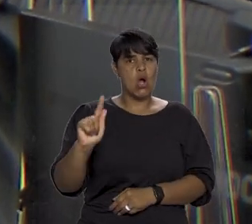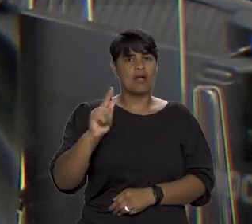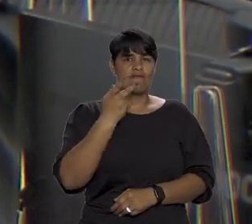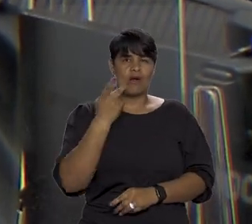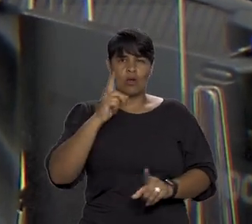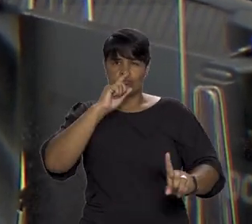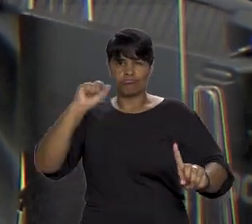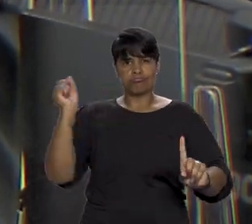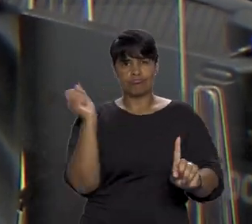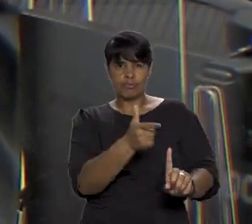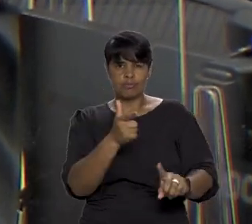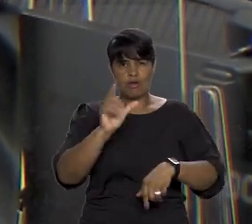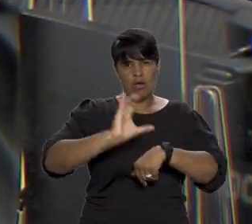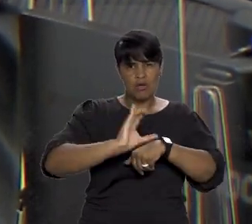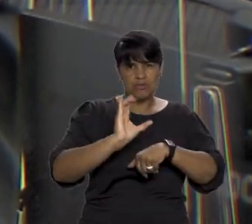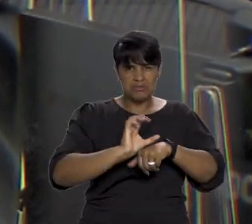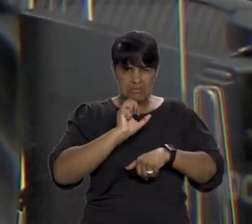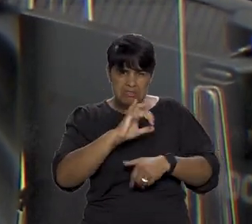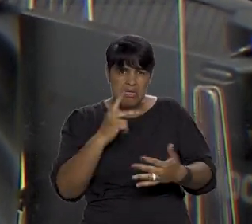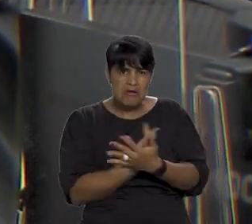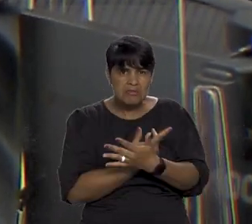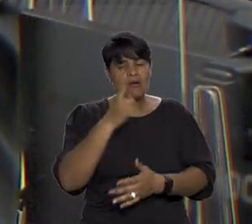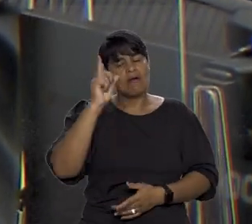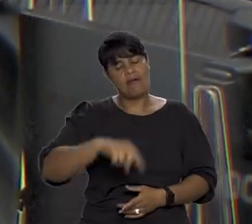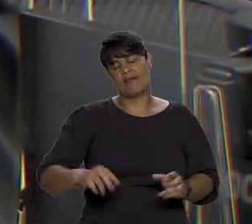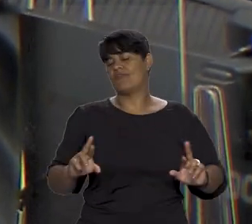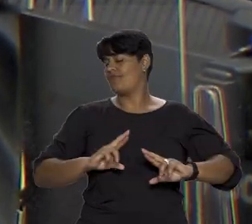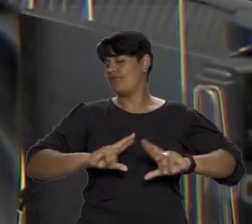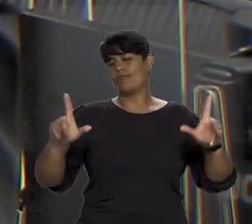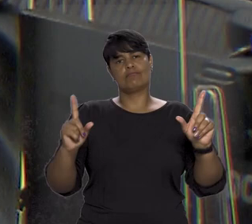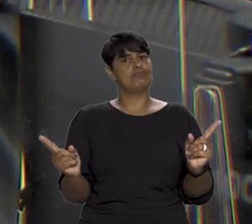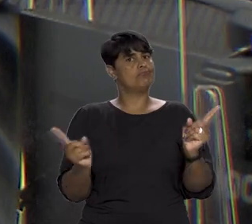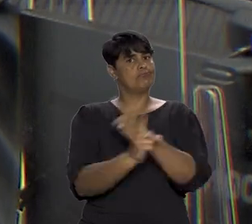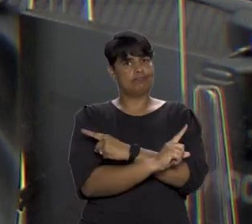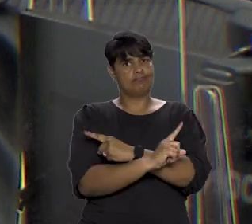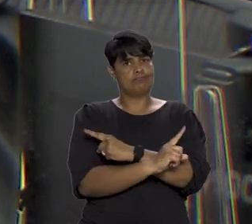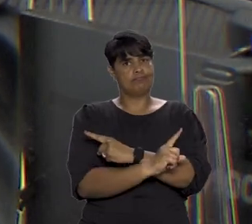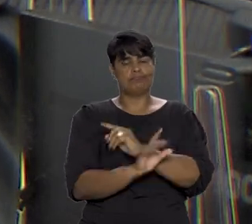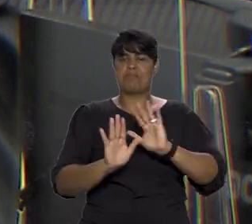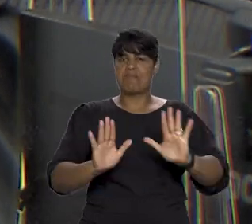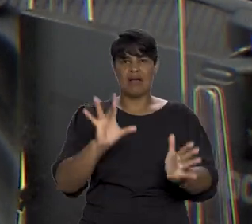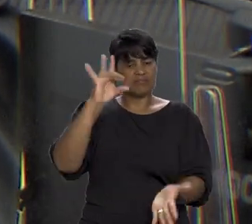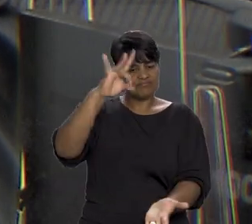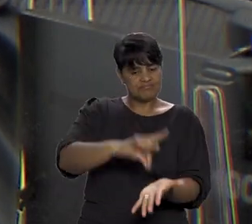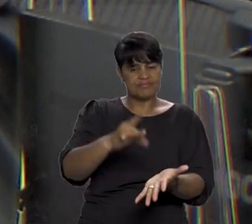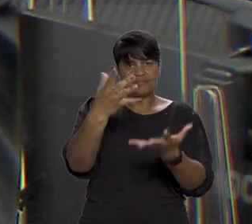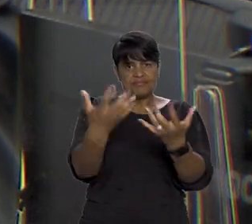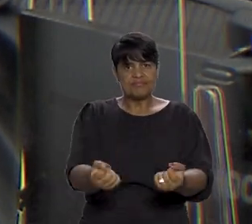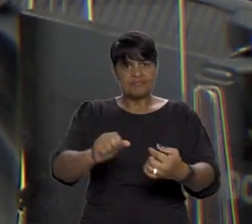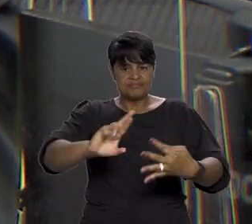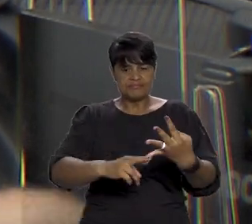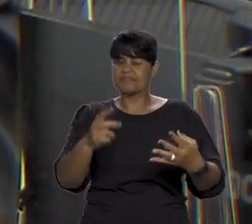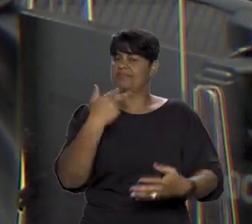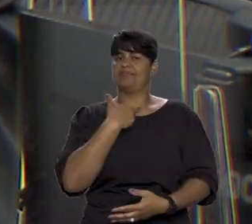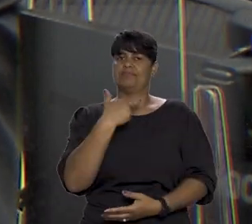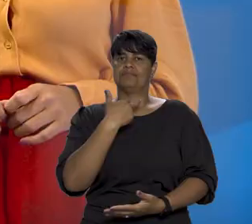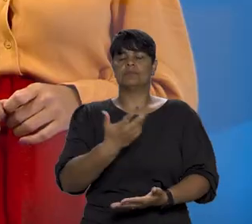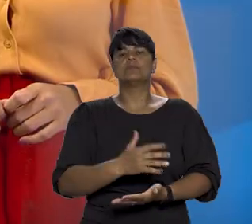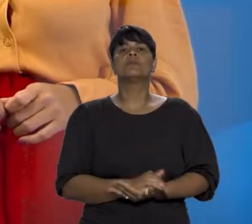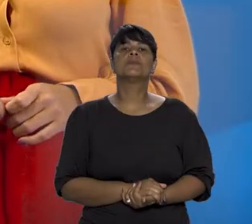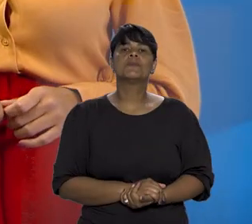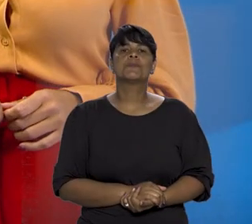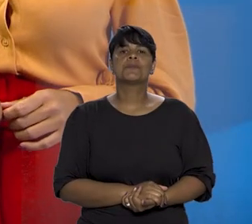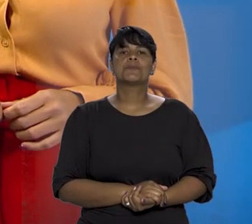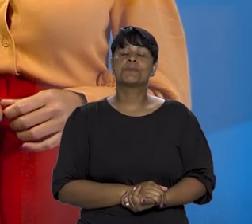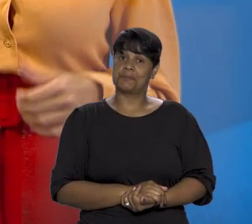ofensa a constituição se houvesse seria reflexa ou indireta não legitimando a interposição do recurso